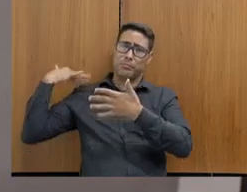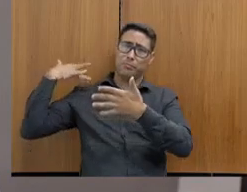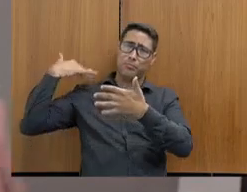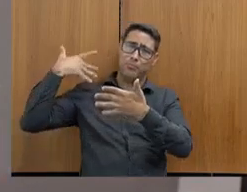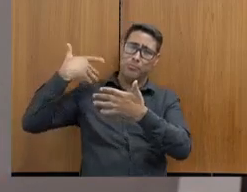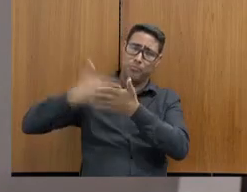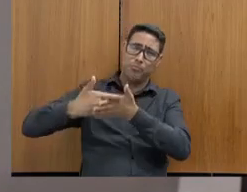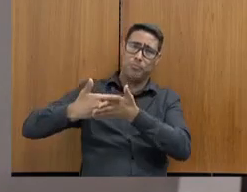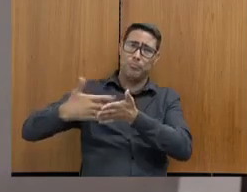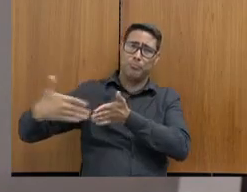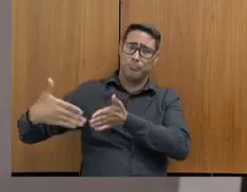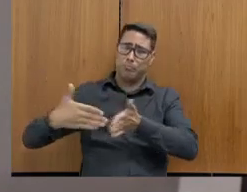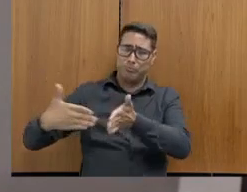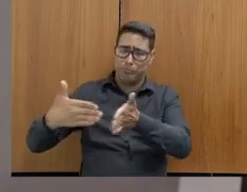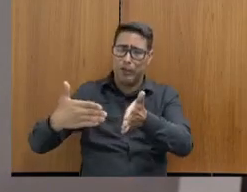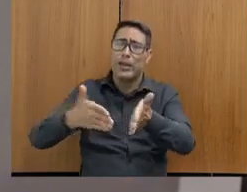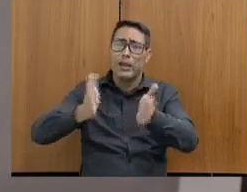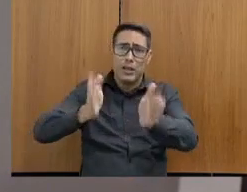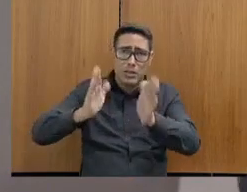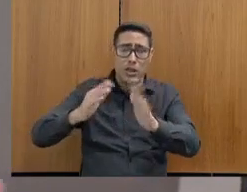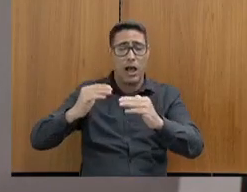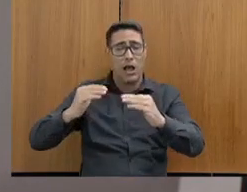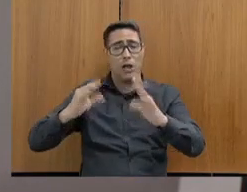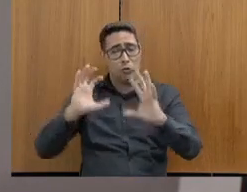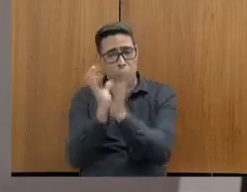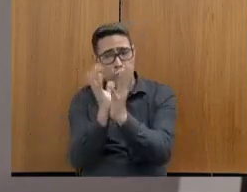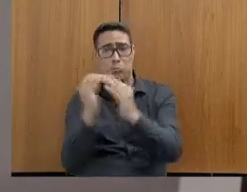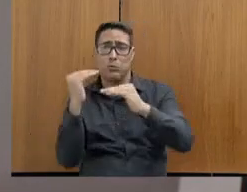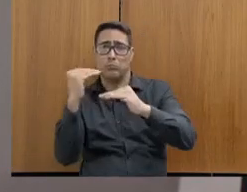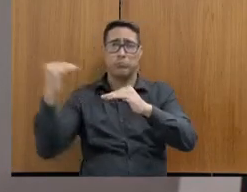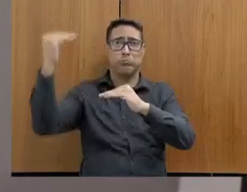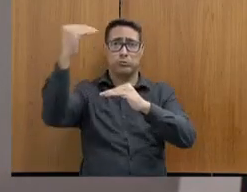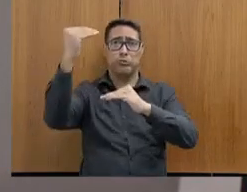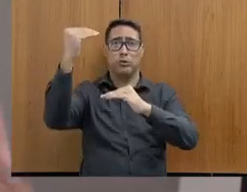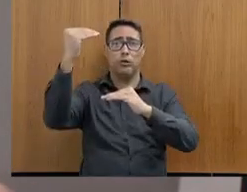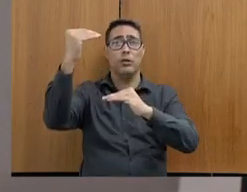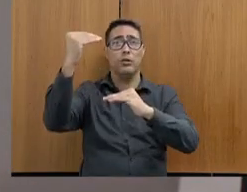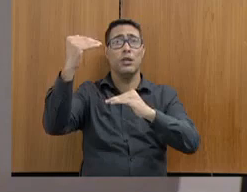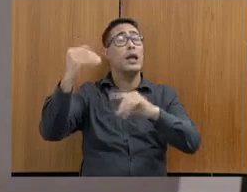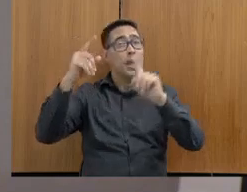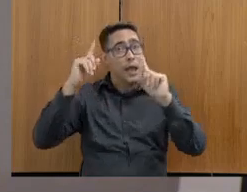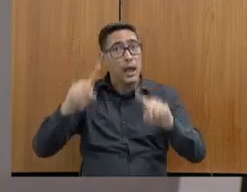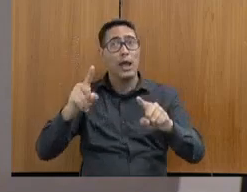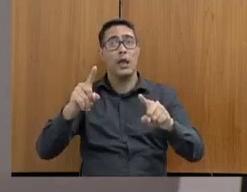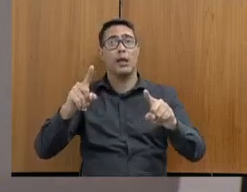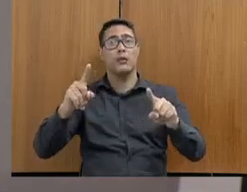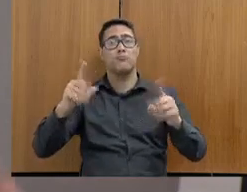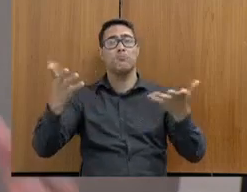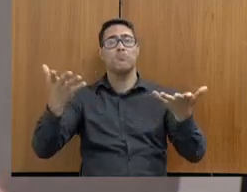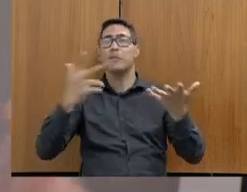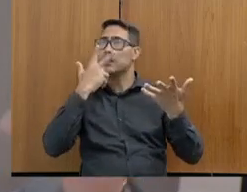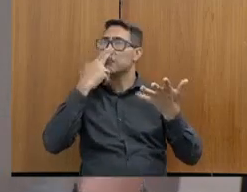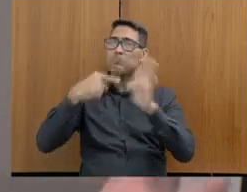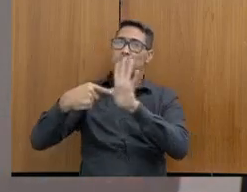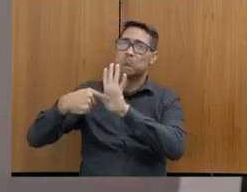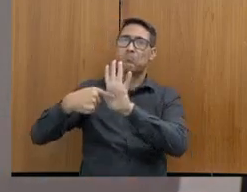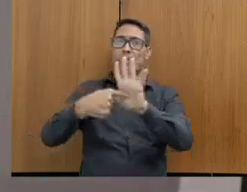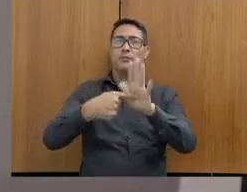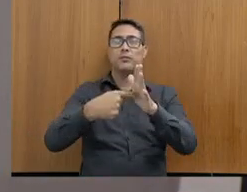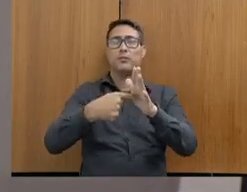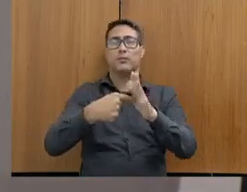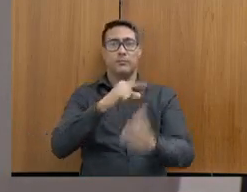ritos é mais integrantes da administração superior hoje ela é nosso cartão de visitas né o senhor também já me conhece